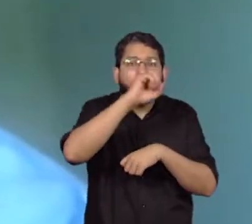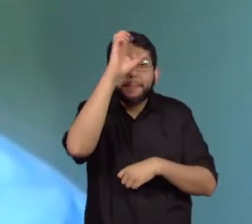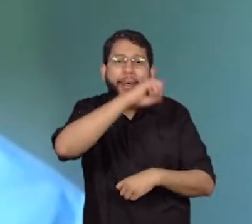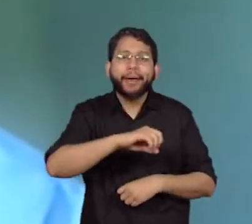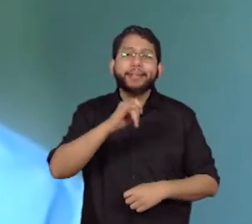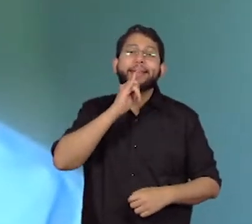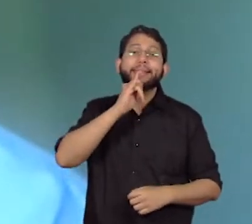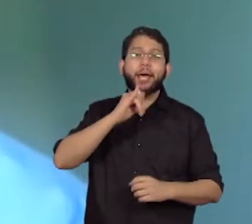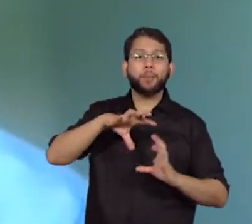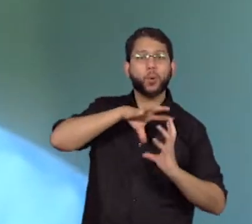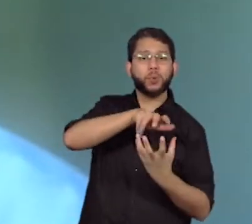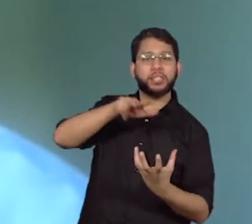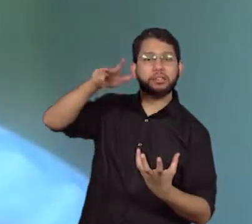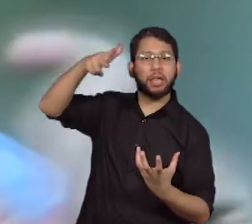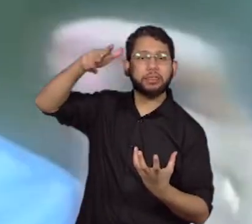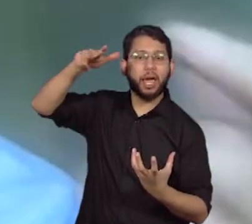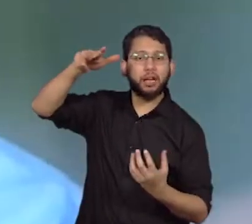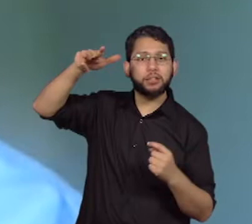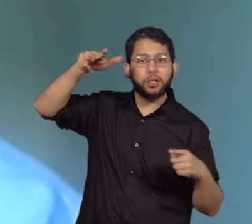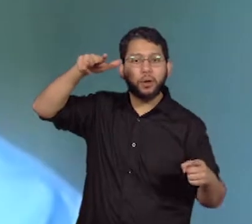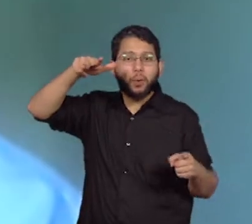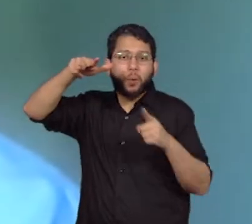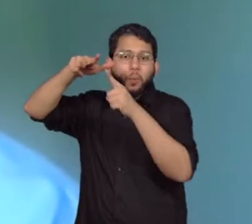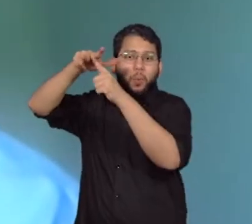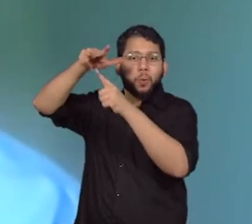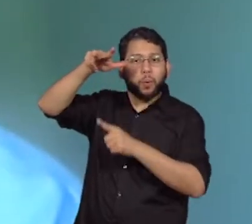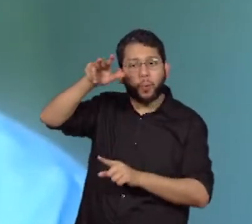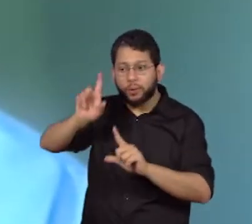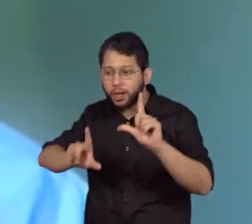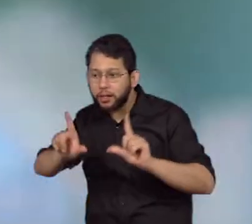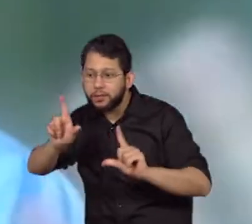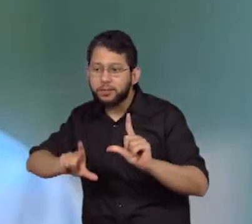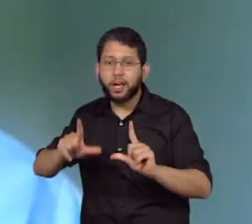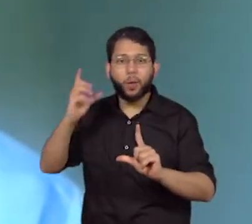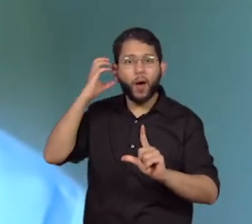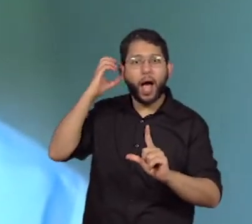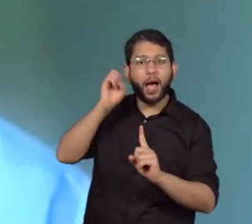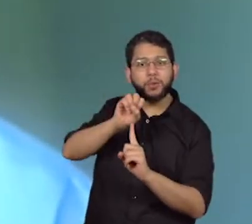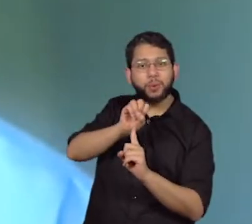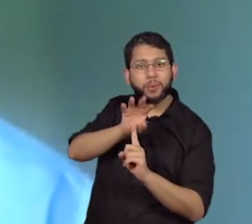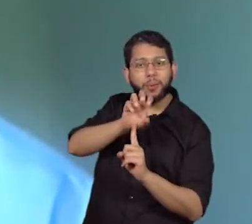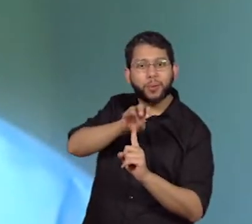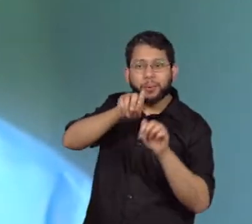eu consigo conciliar o trabalho com